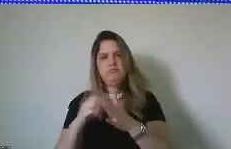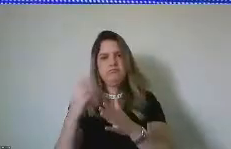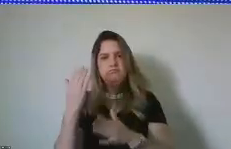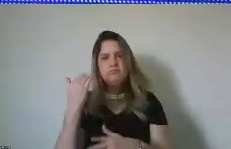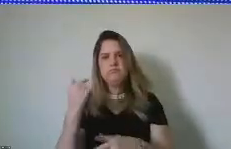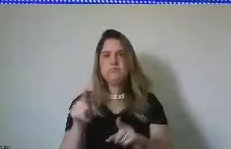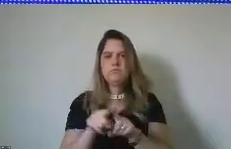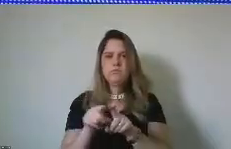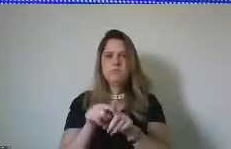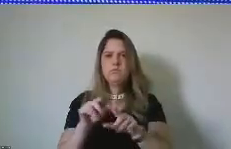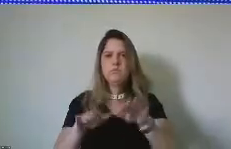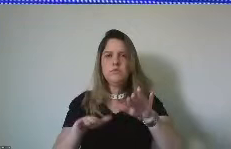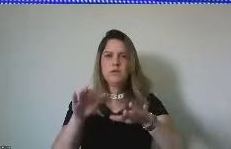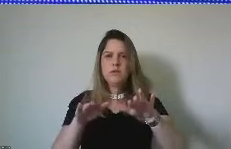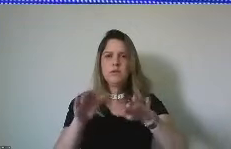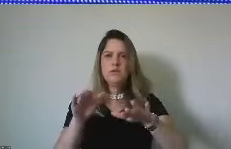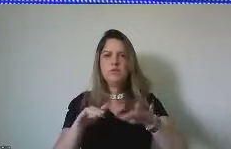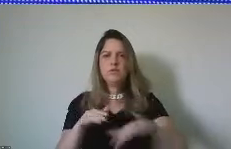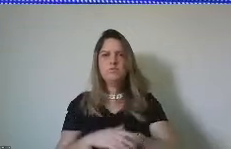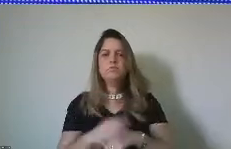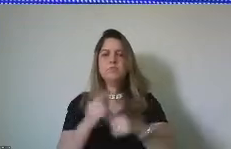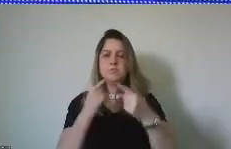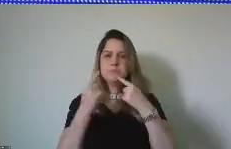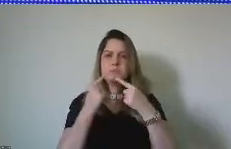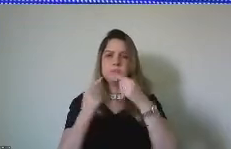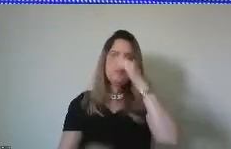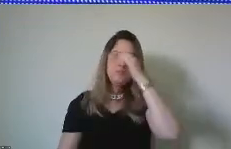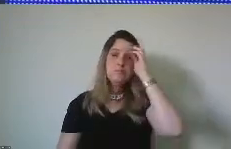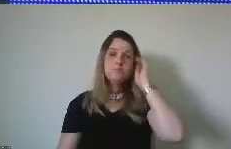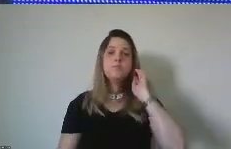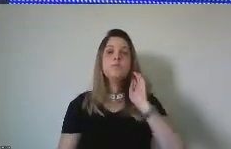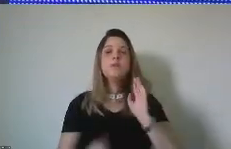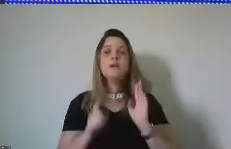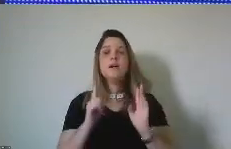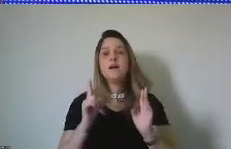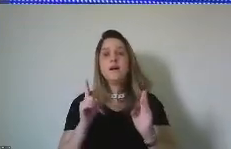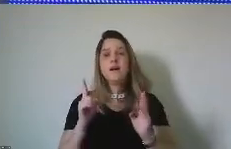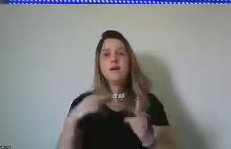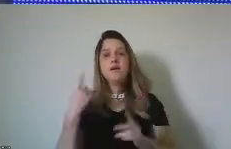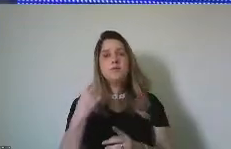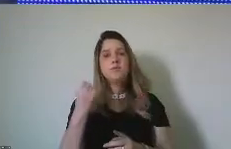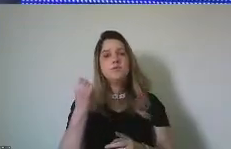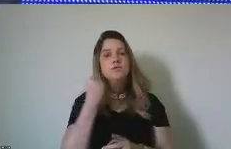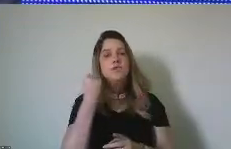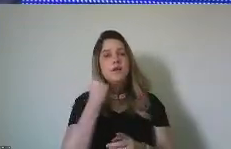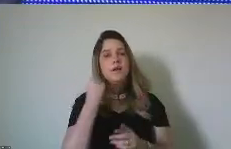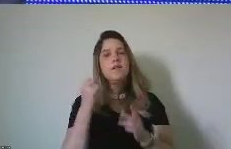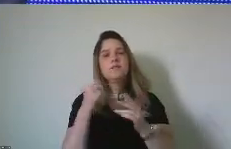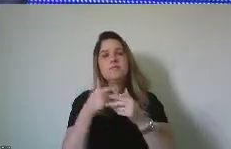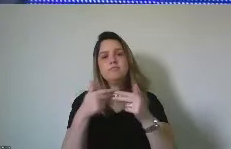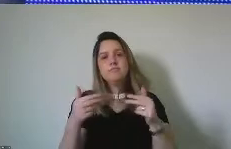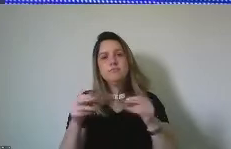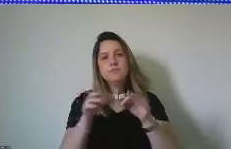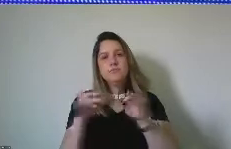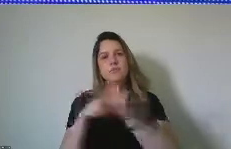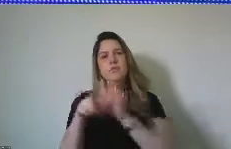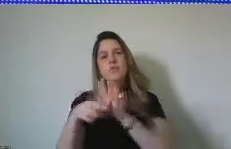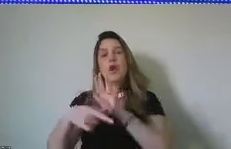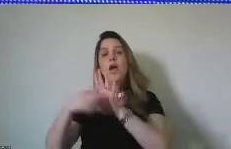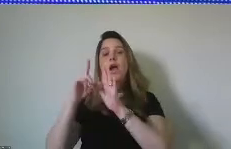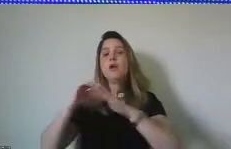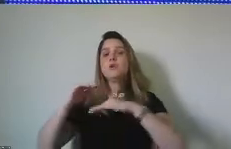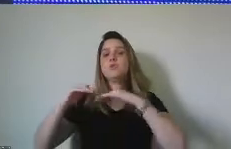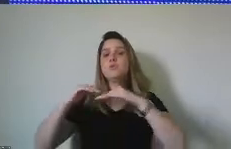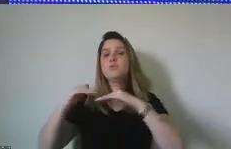ruptura do que era como isso gerou um estresse em todos os projetos que tinham sido ganhos antes daquele momento estava em